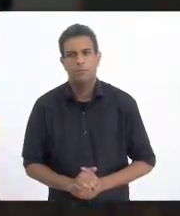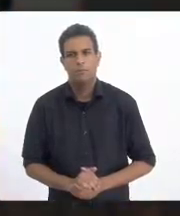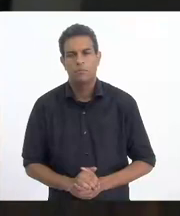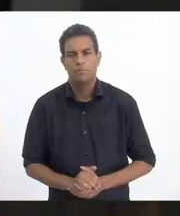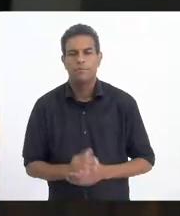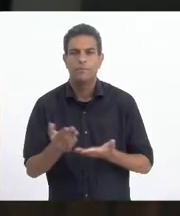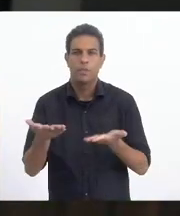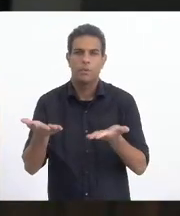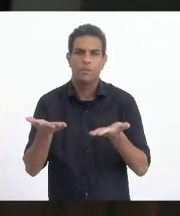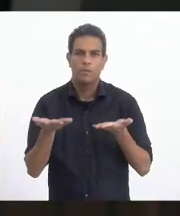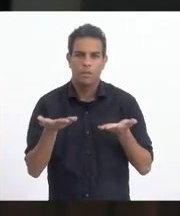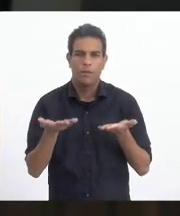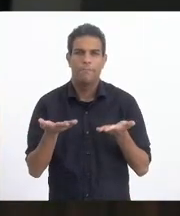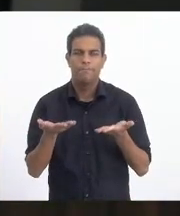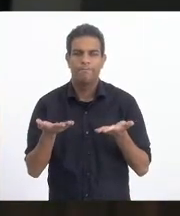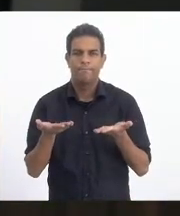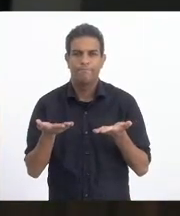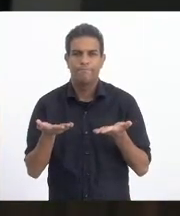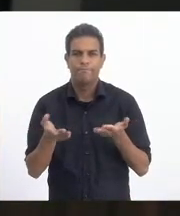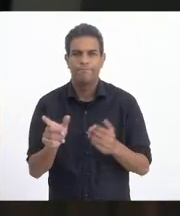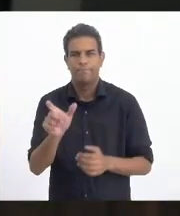Quero chamar agora